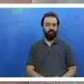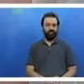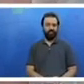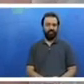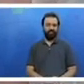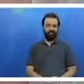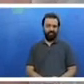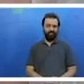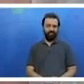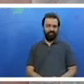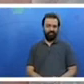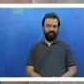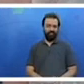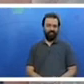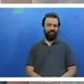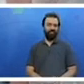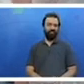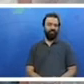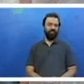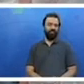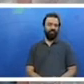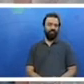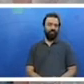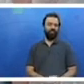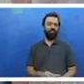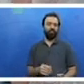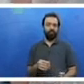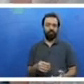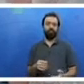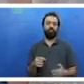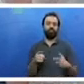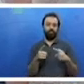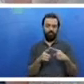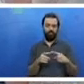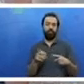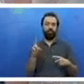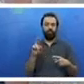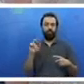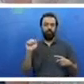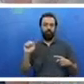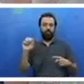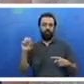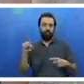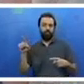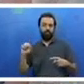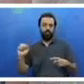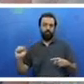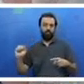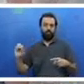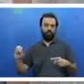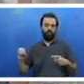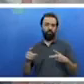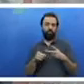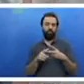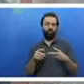Aliás, nossas últimas 3 aulas. Nós falamos sobre razão, proporção